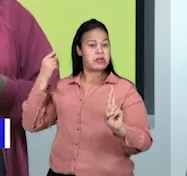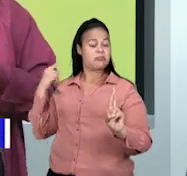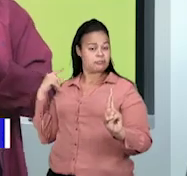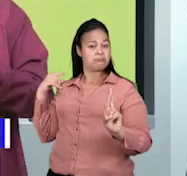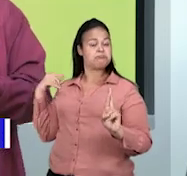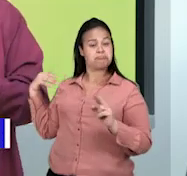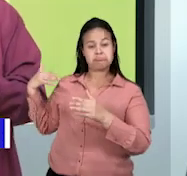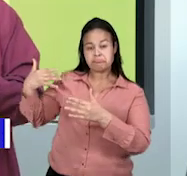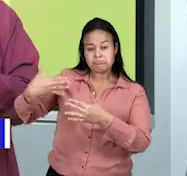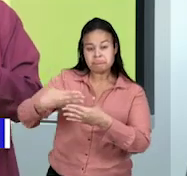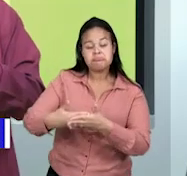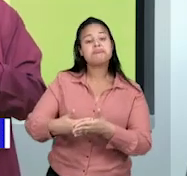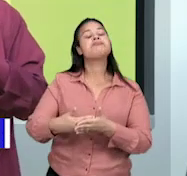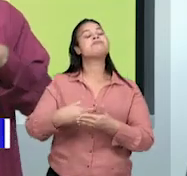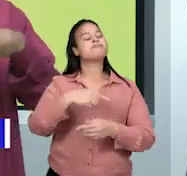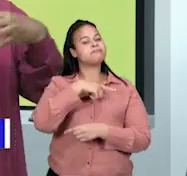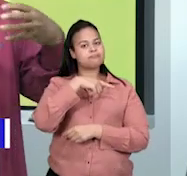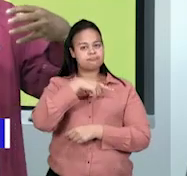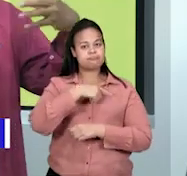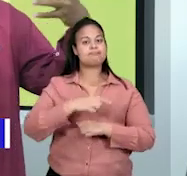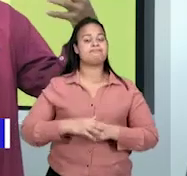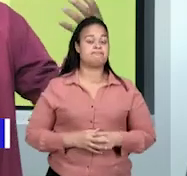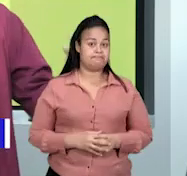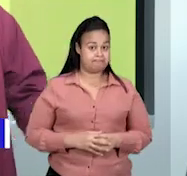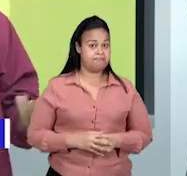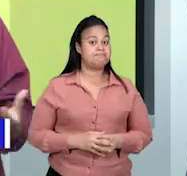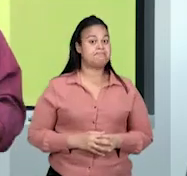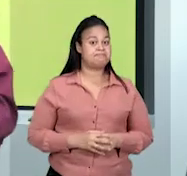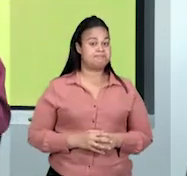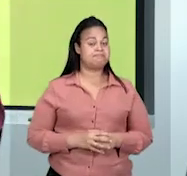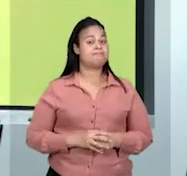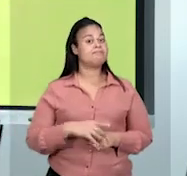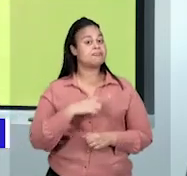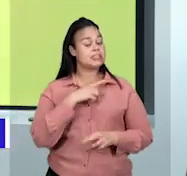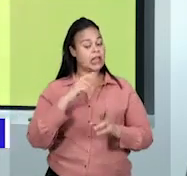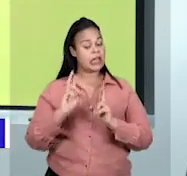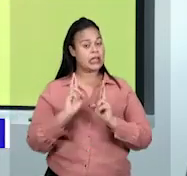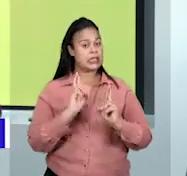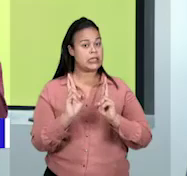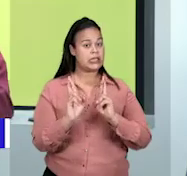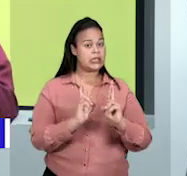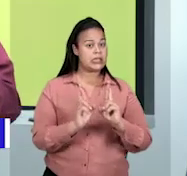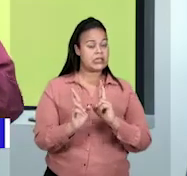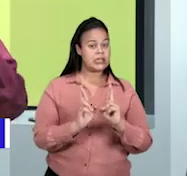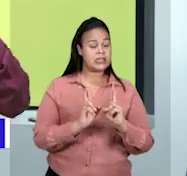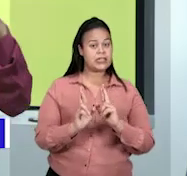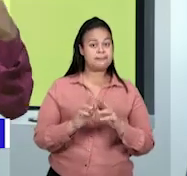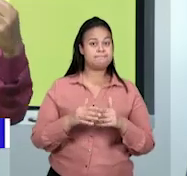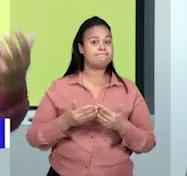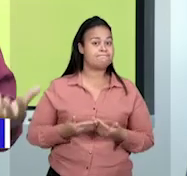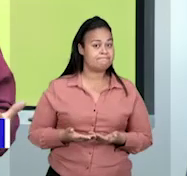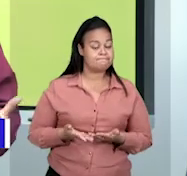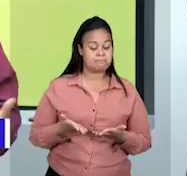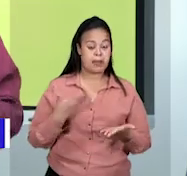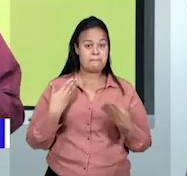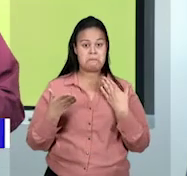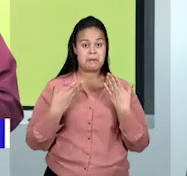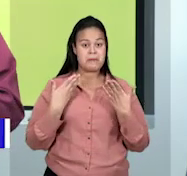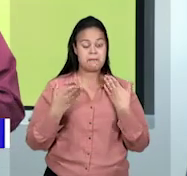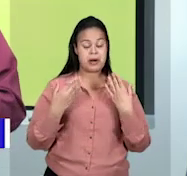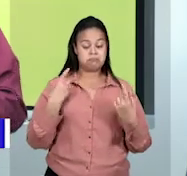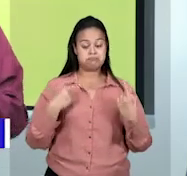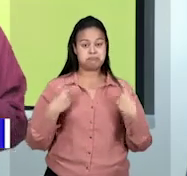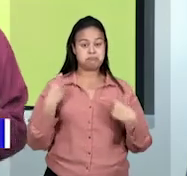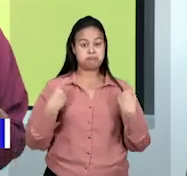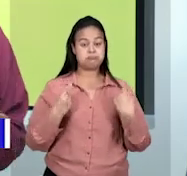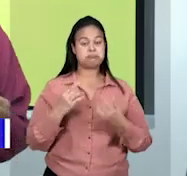No entanto, há um relativismo há uma discussão